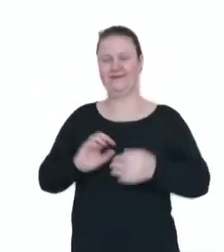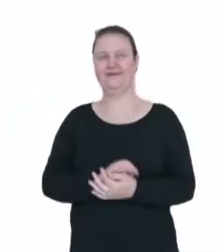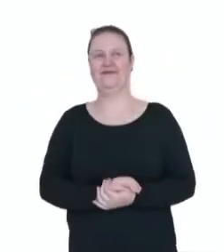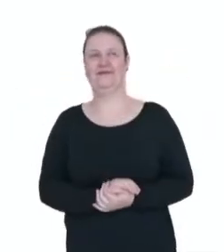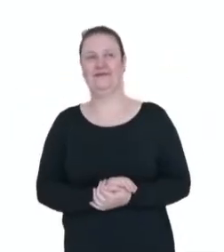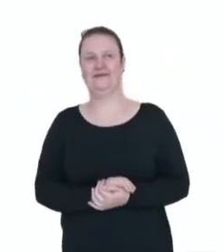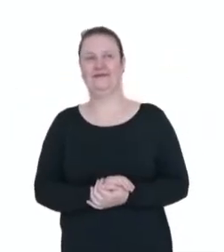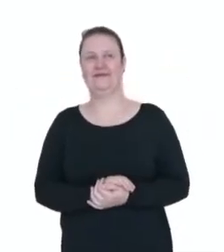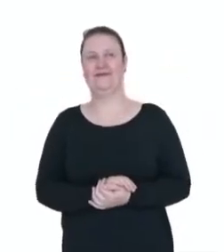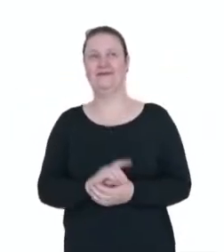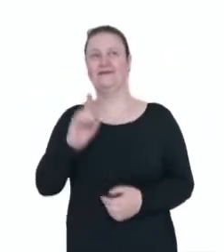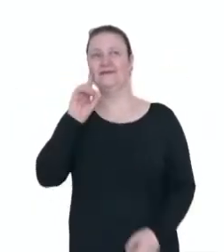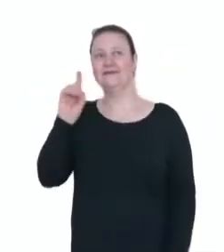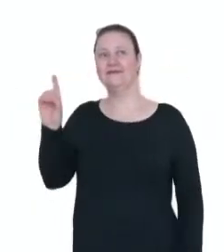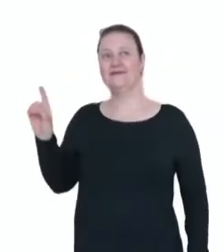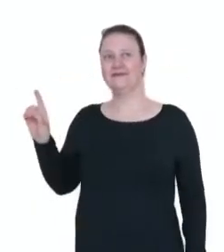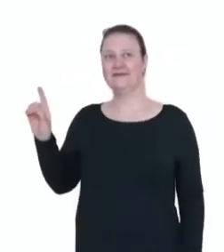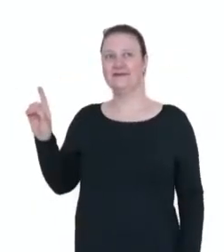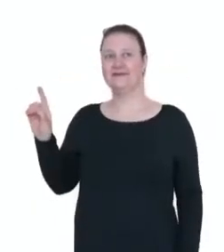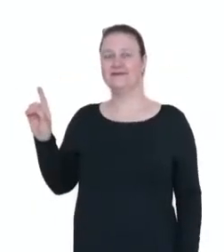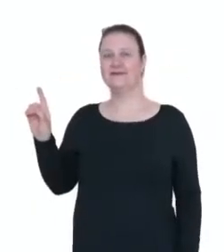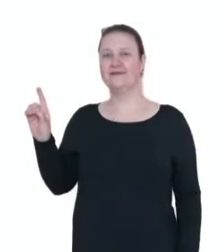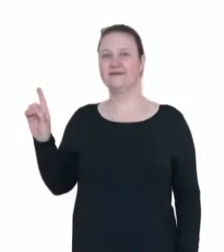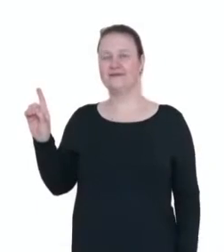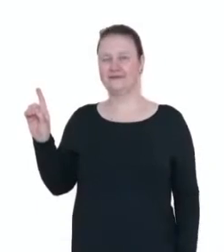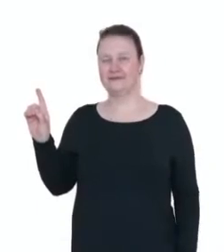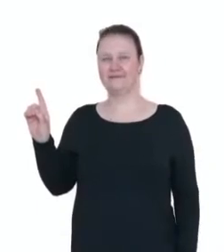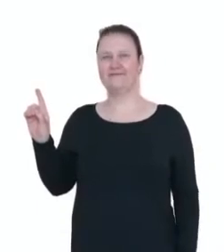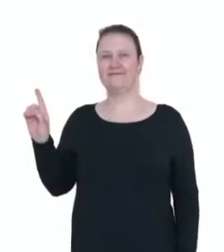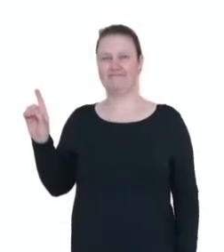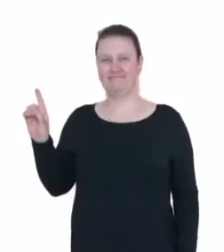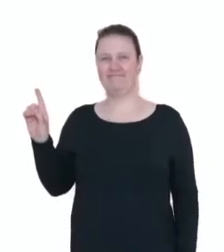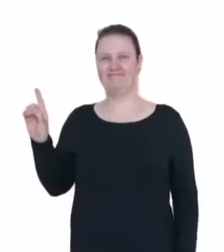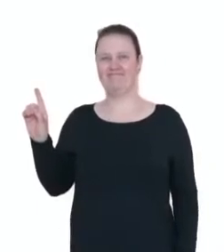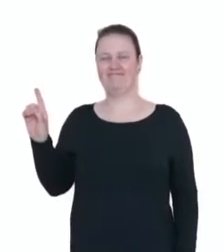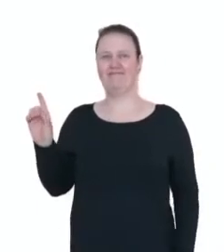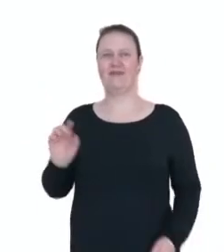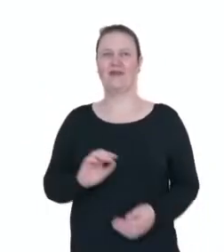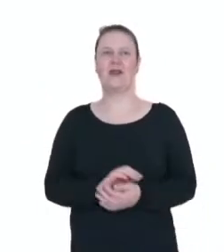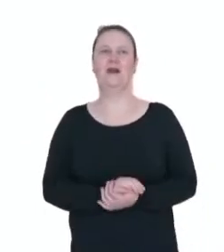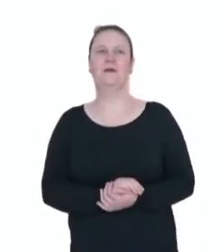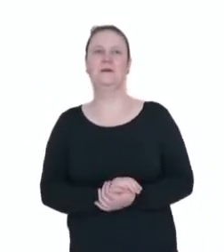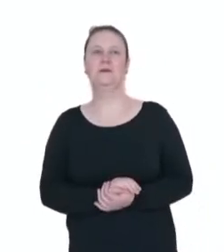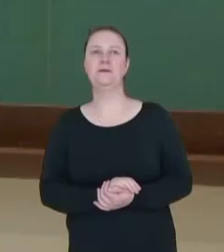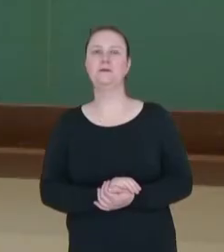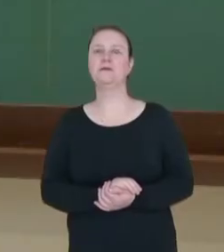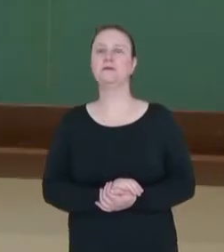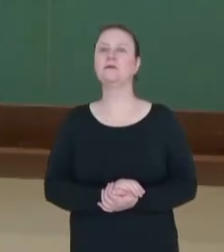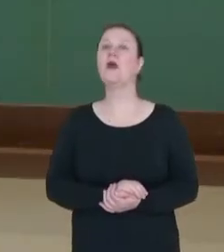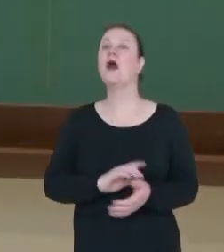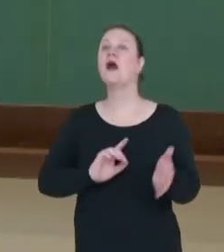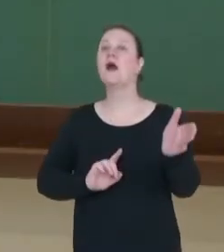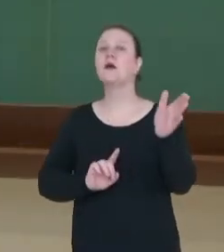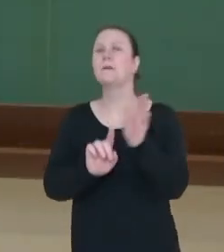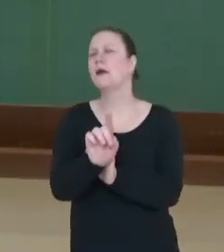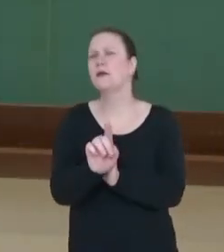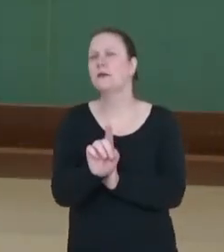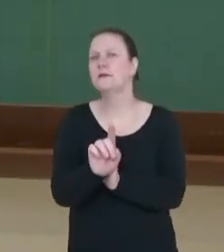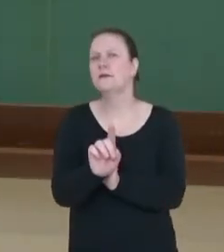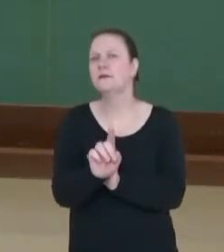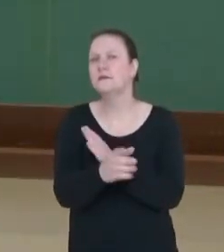Que a importância de uma coisa é de ser medida pelo encantamento que a coisa produz em nós. Eu te pergunto,